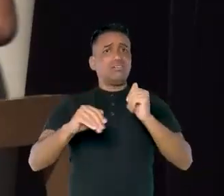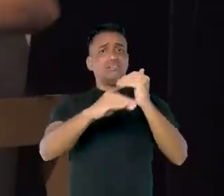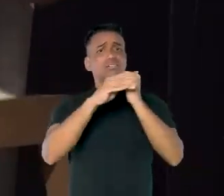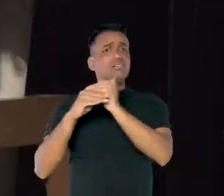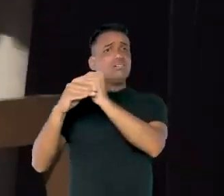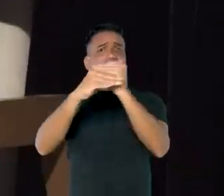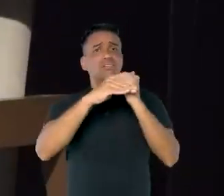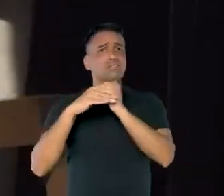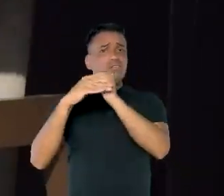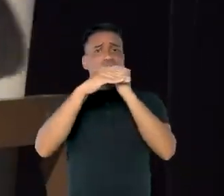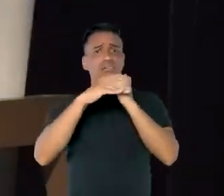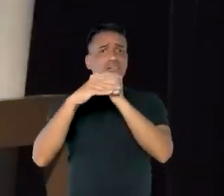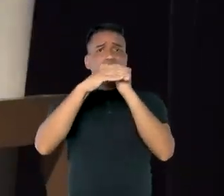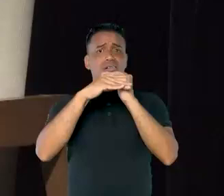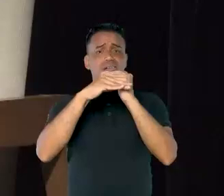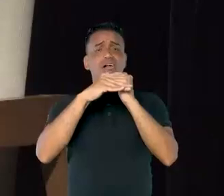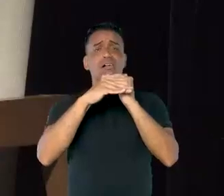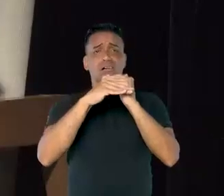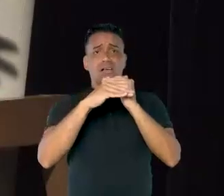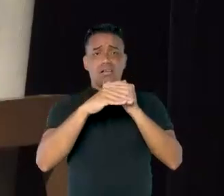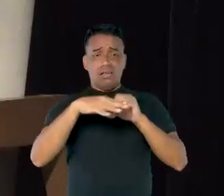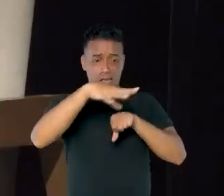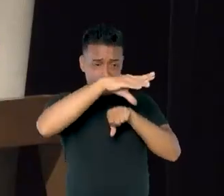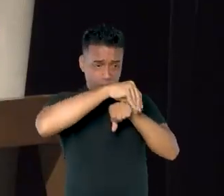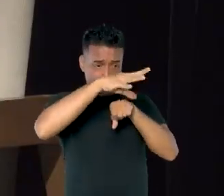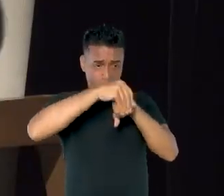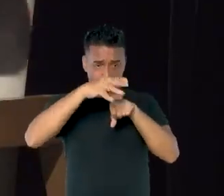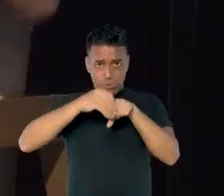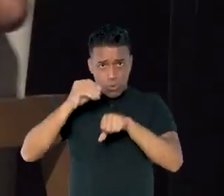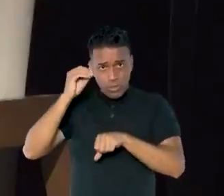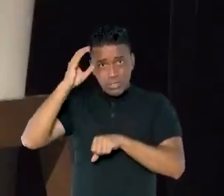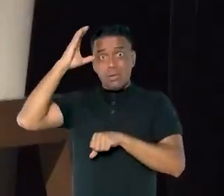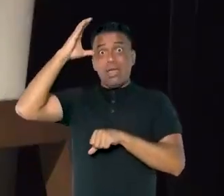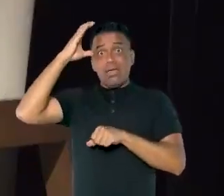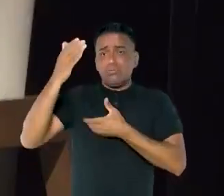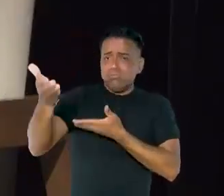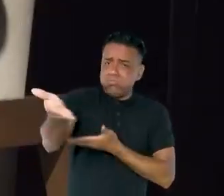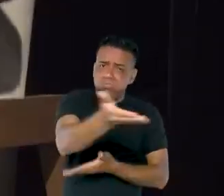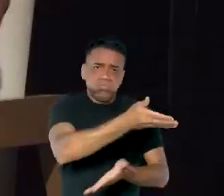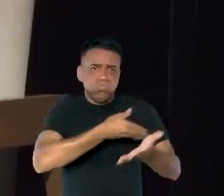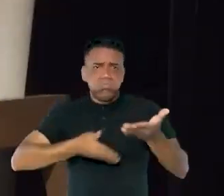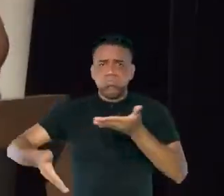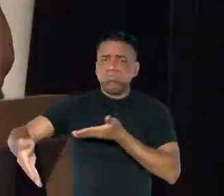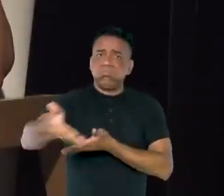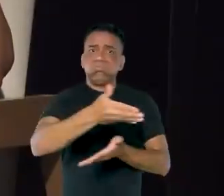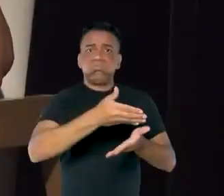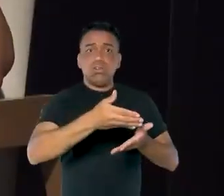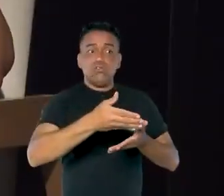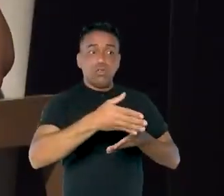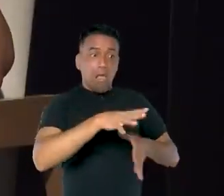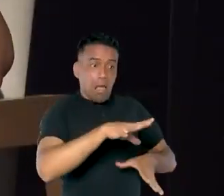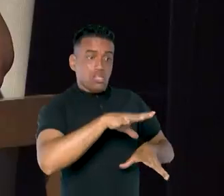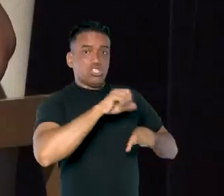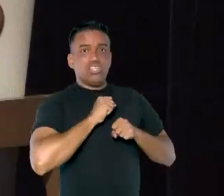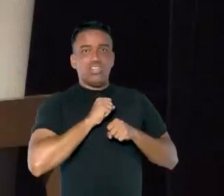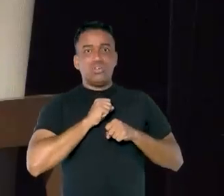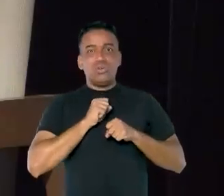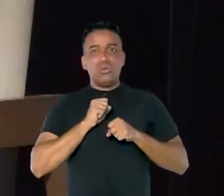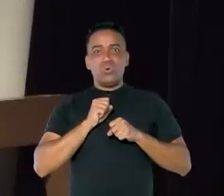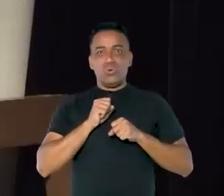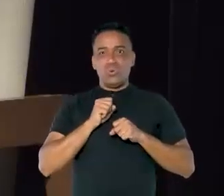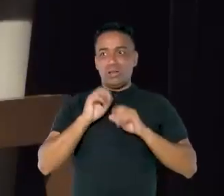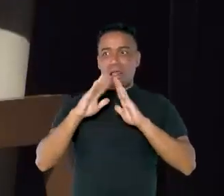nossos conhecimentos, eles são conhecimentos circulares, não são conhecimentos que a gente adquiriu no quatro paredes. É